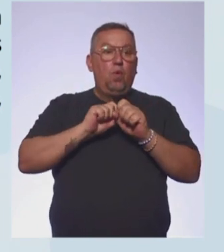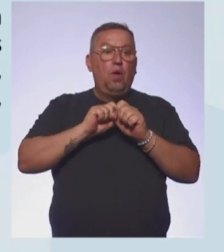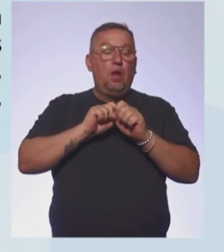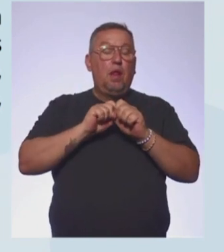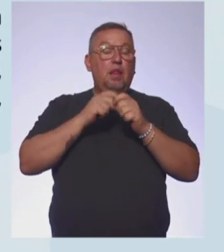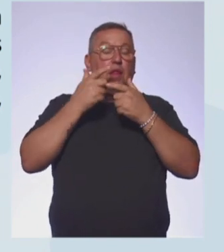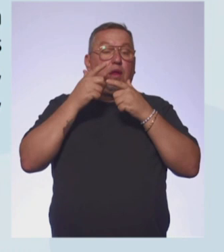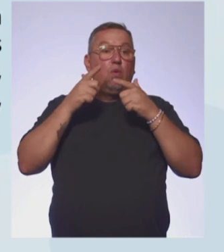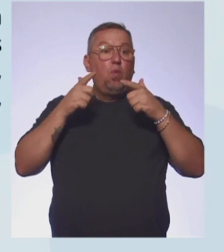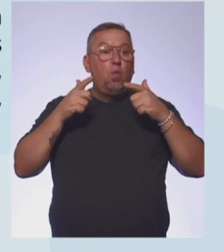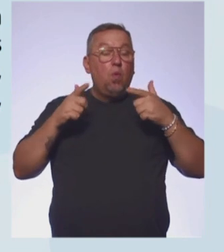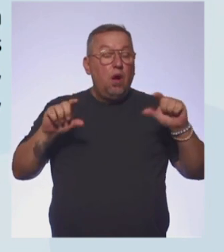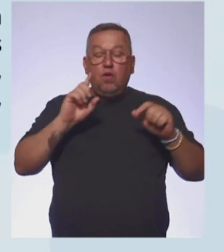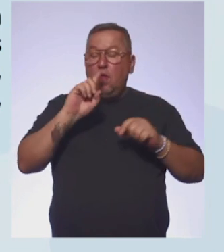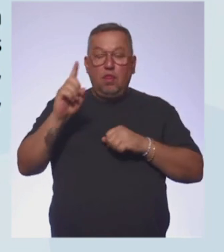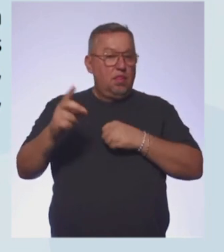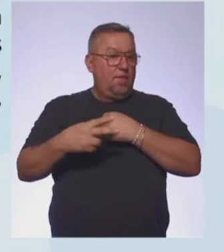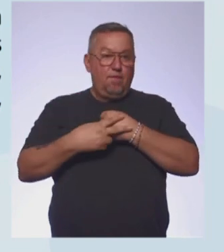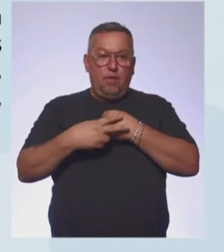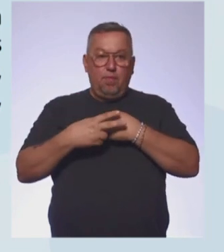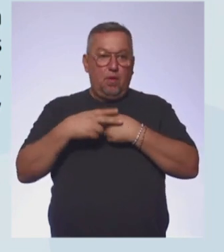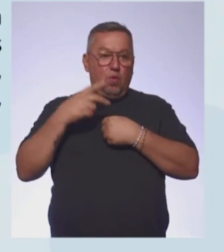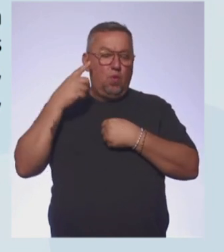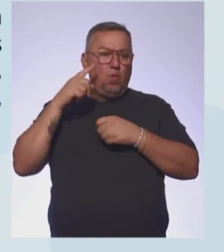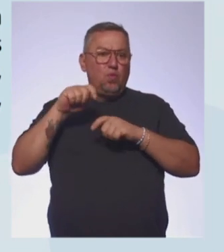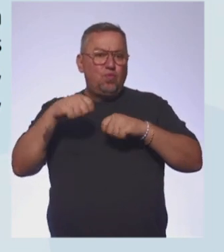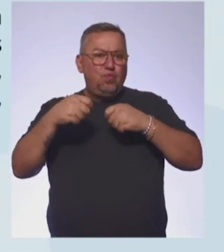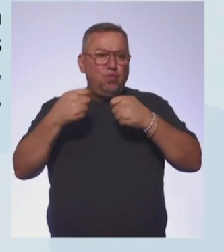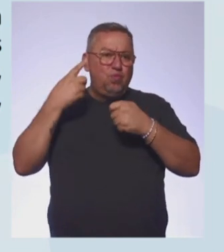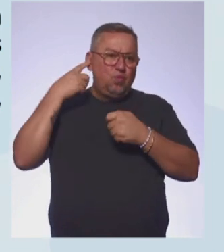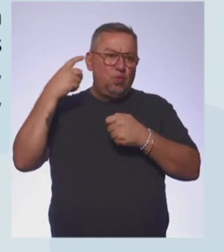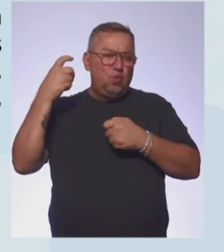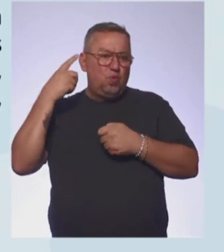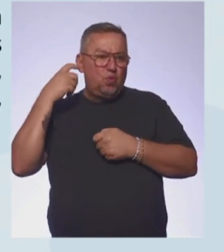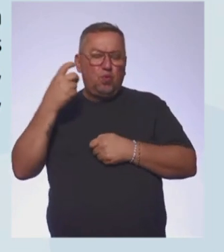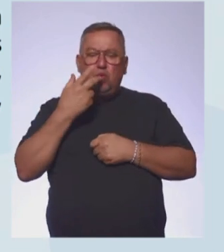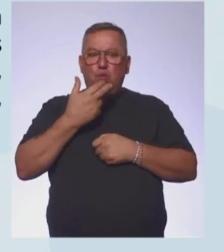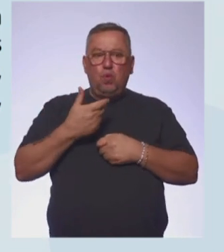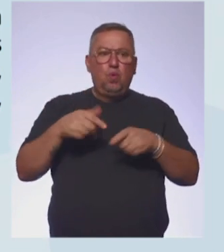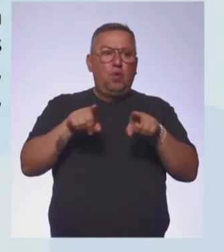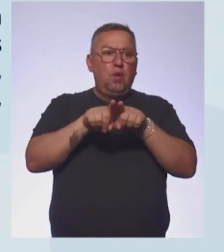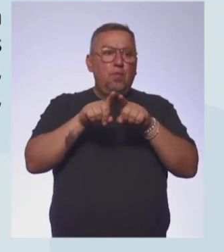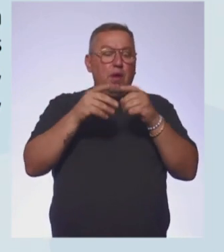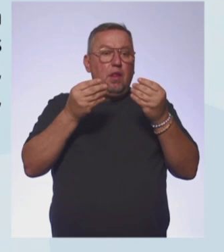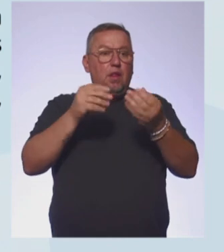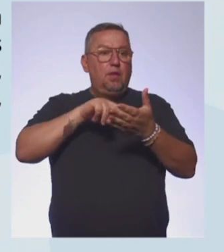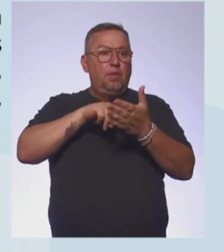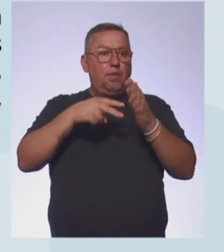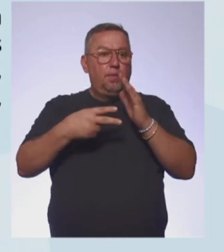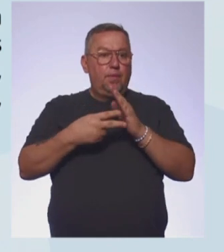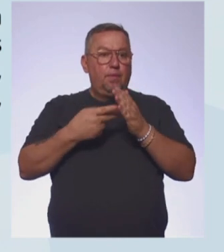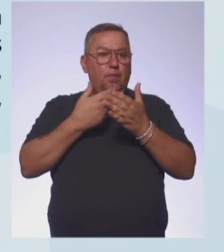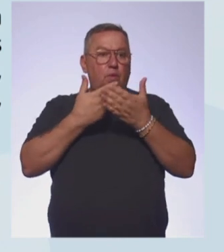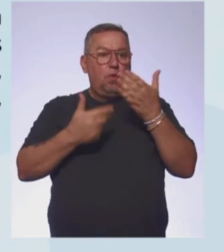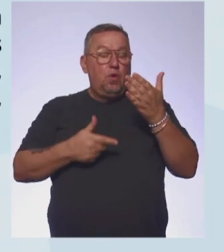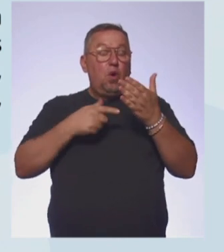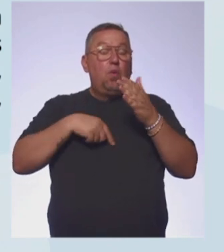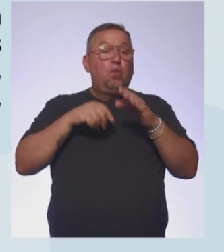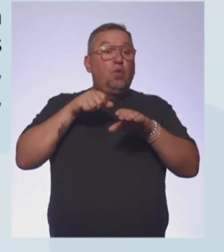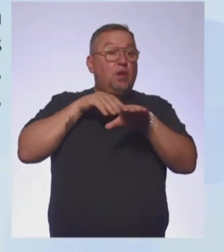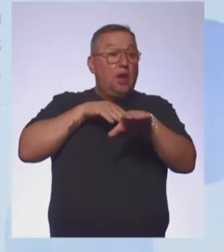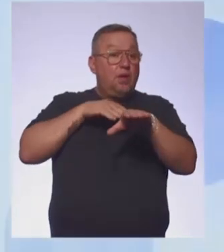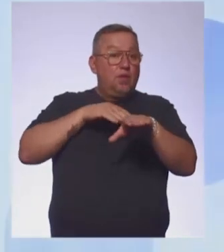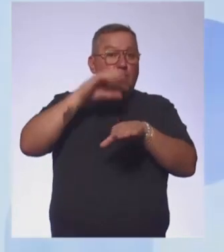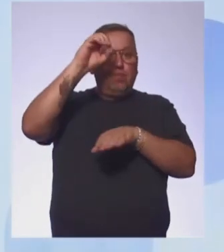não verbal, os sinais, os sons e as cores também trazem significados, como as cores dos sinais de trânsito, por